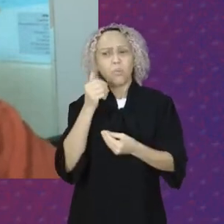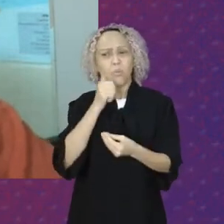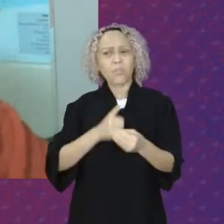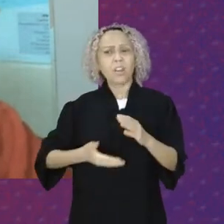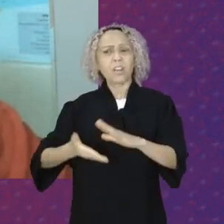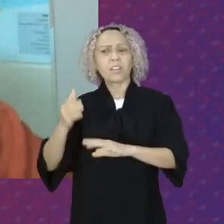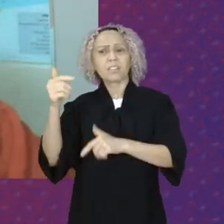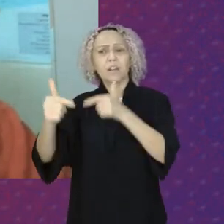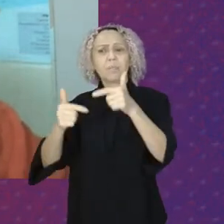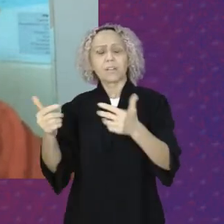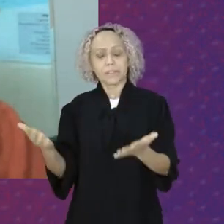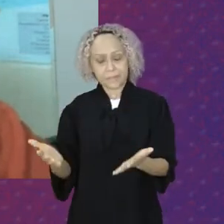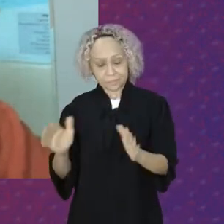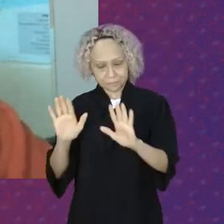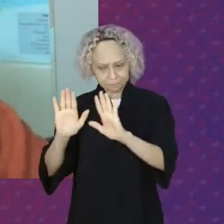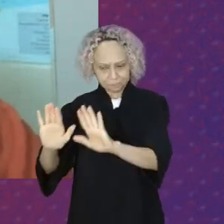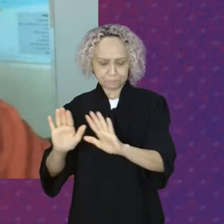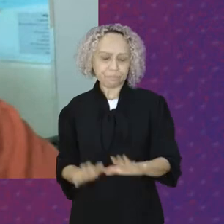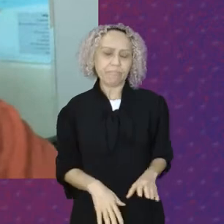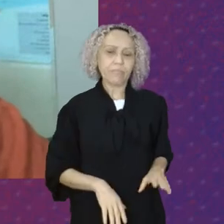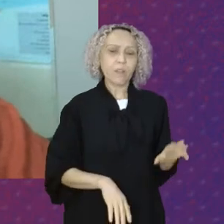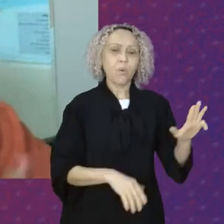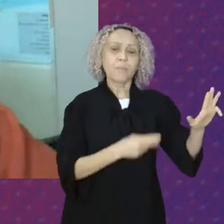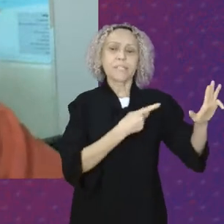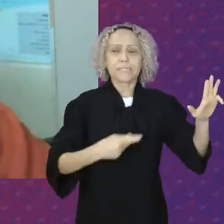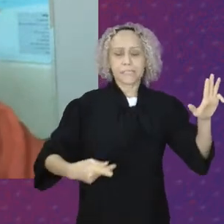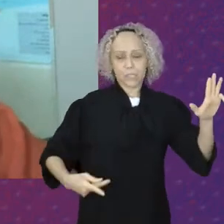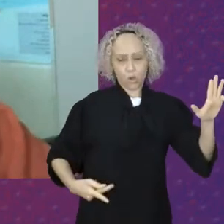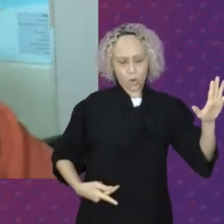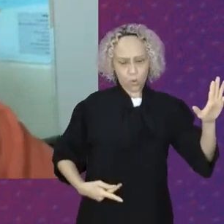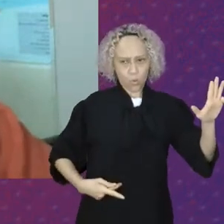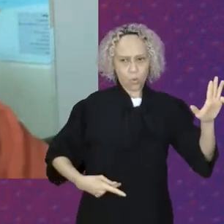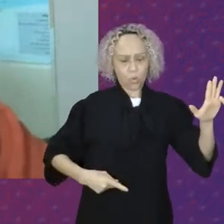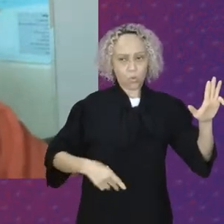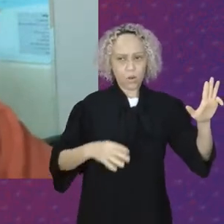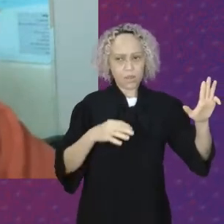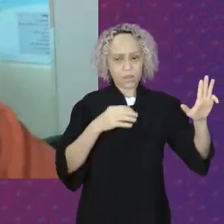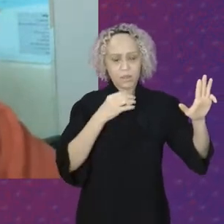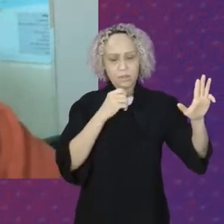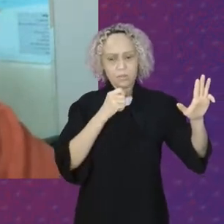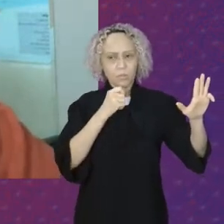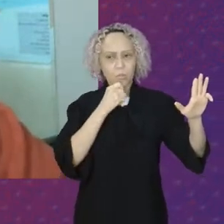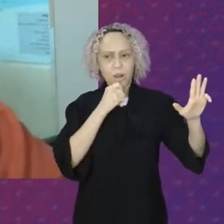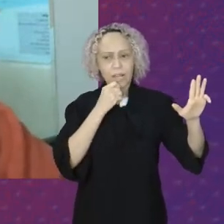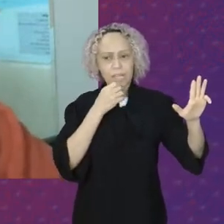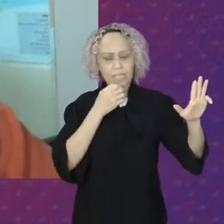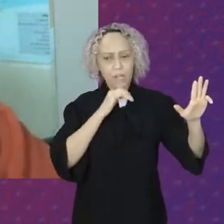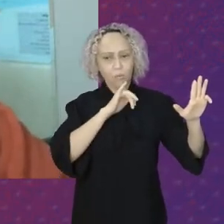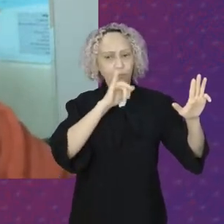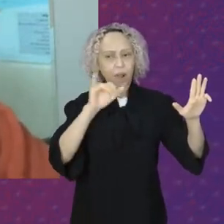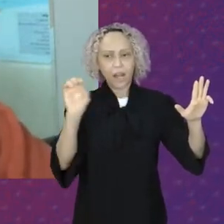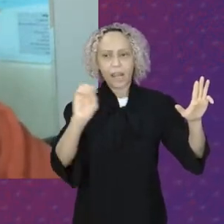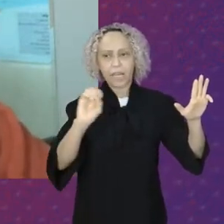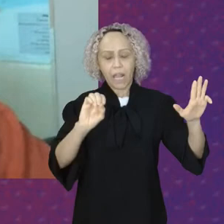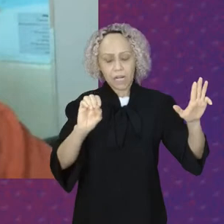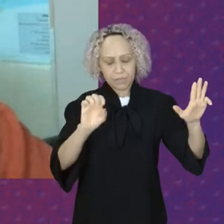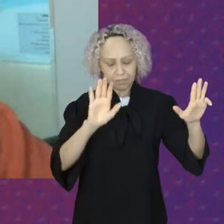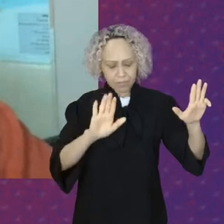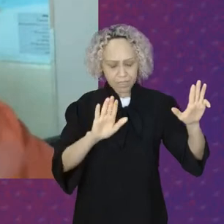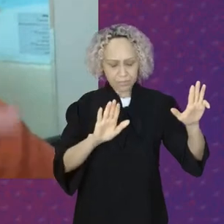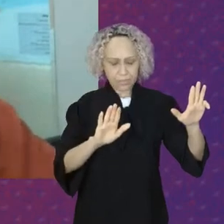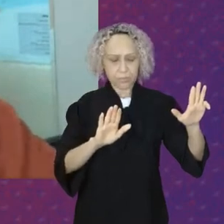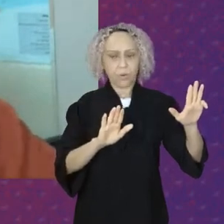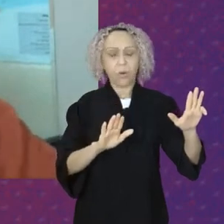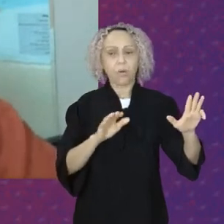ele acabou o GT de transição, e eu nem comentei com vocês, mas no puerpério, acabou a eleição do segundo